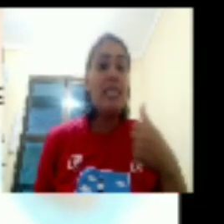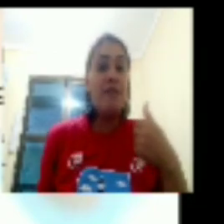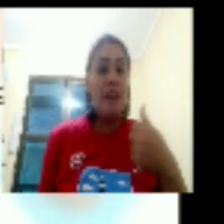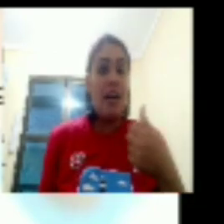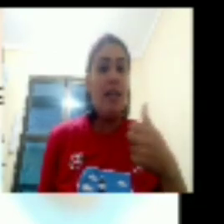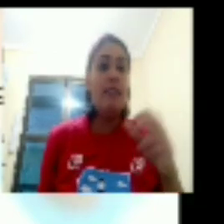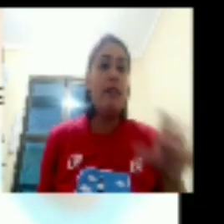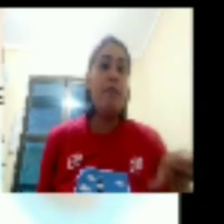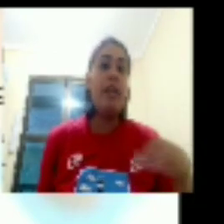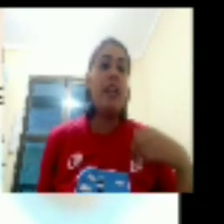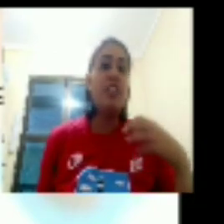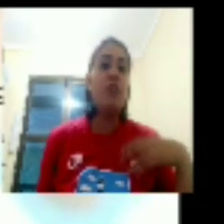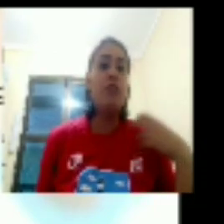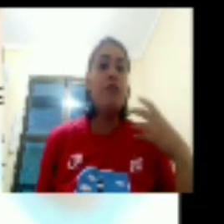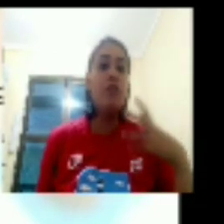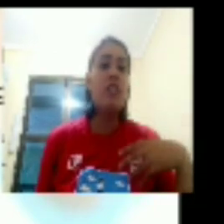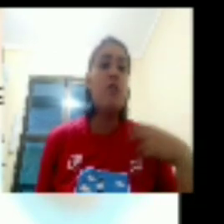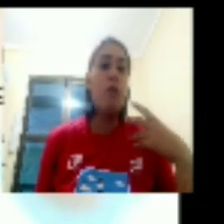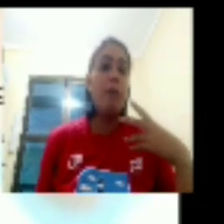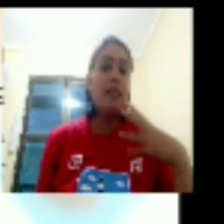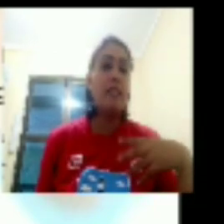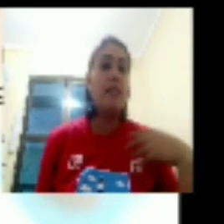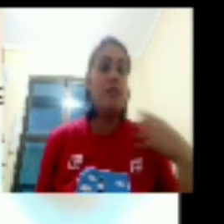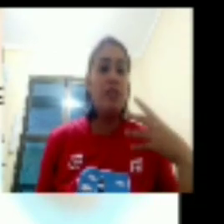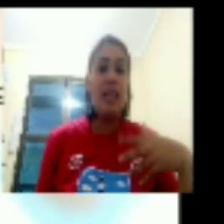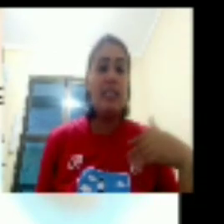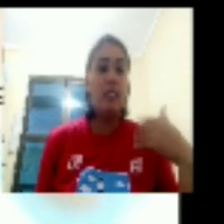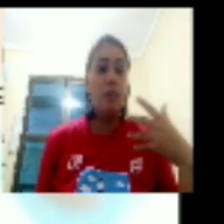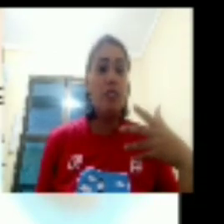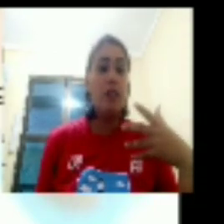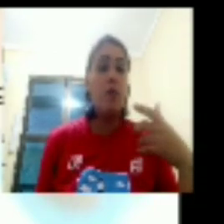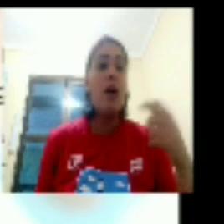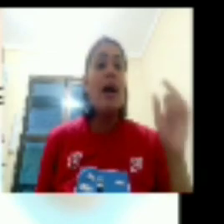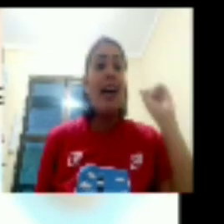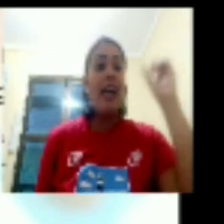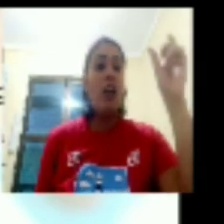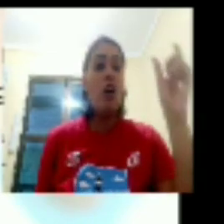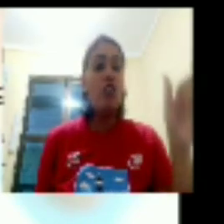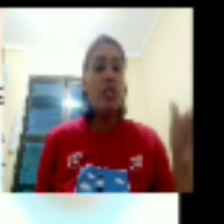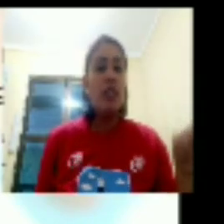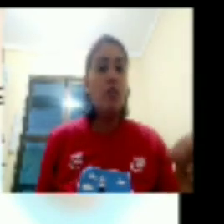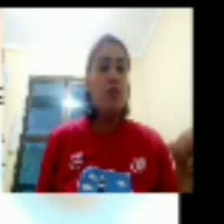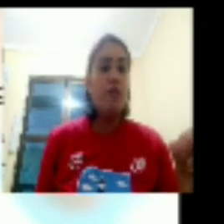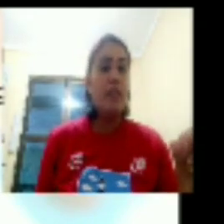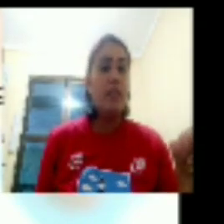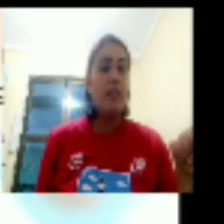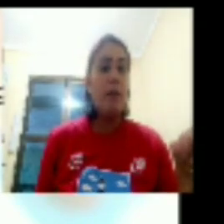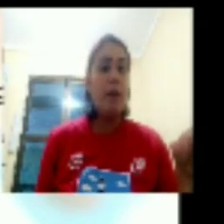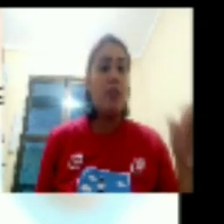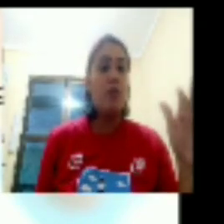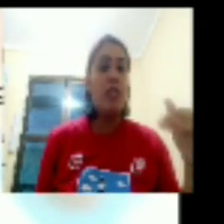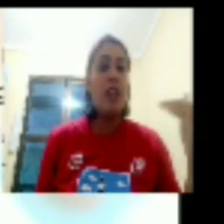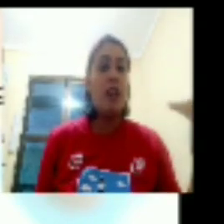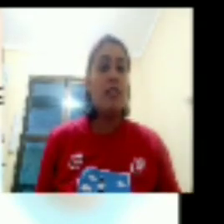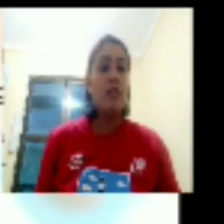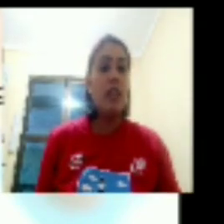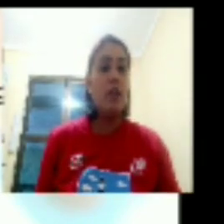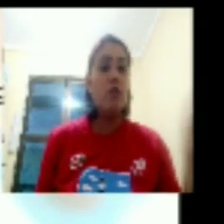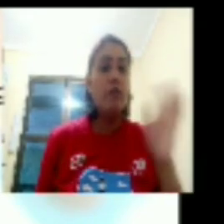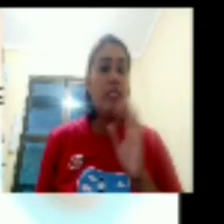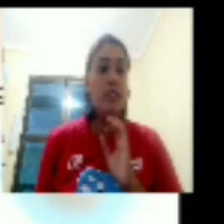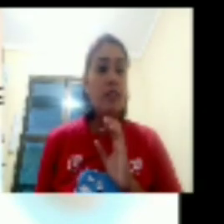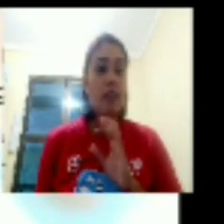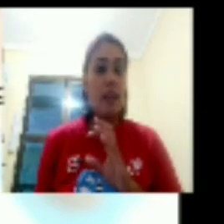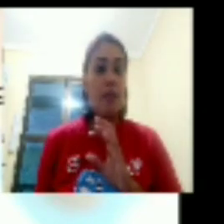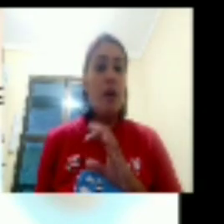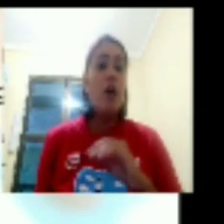Ao preservar também a questão de função, competência, atividade, atribuição, a lógica do financiamento e alocação de